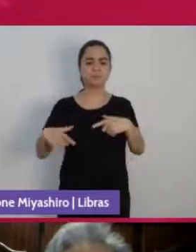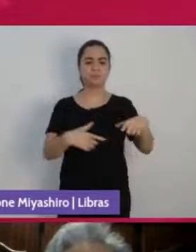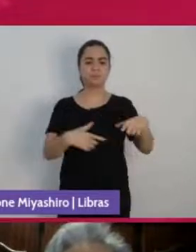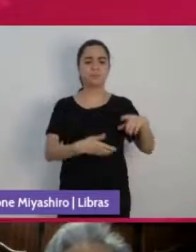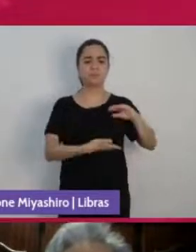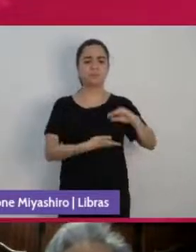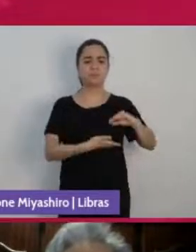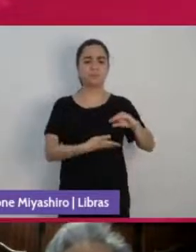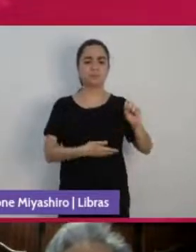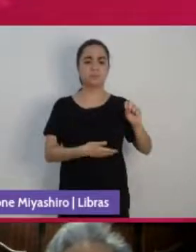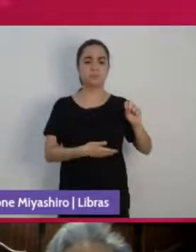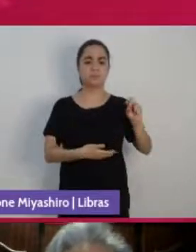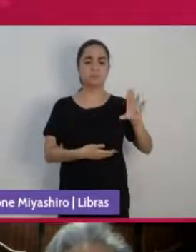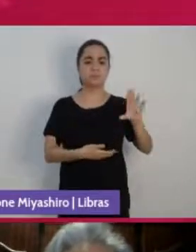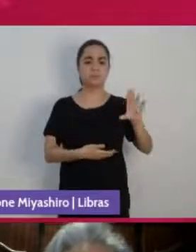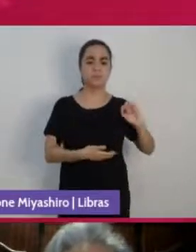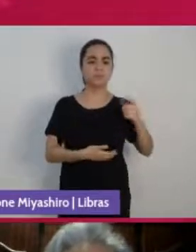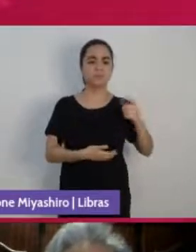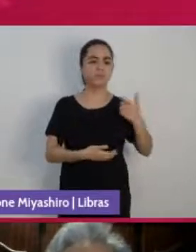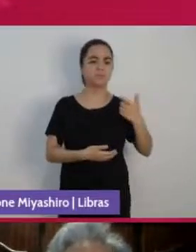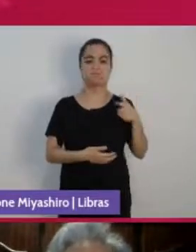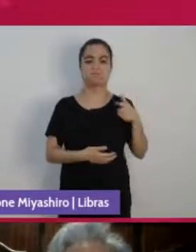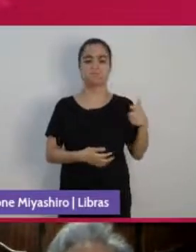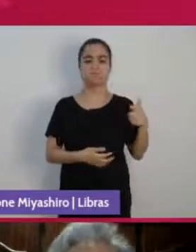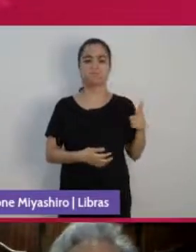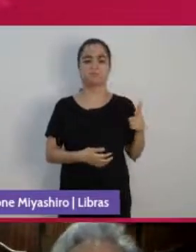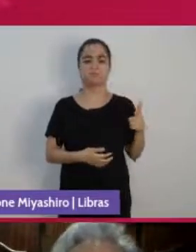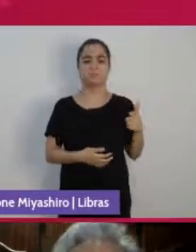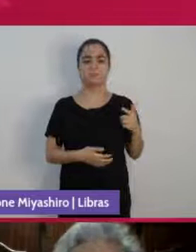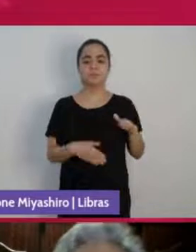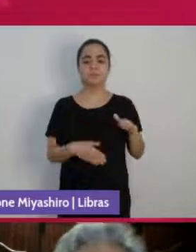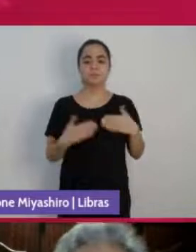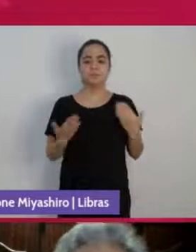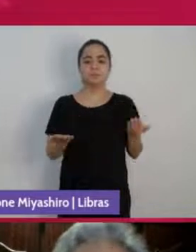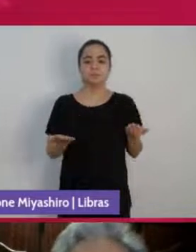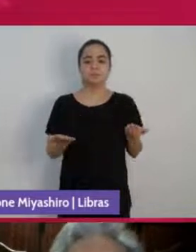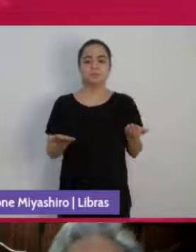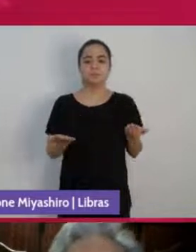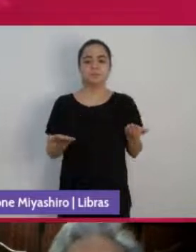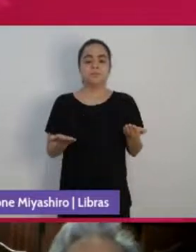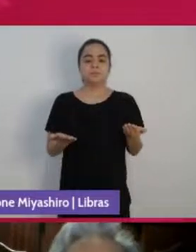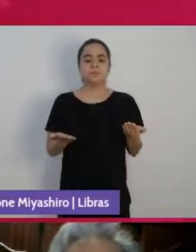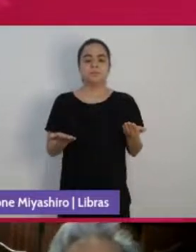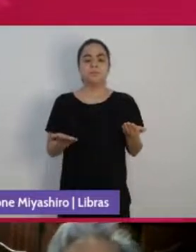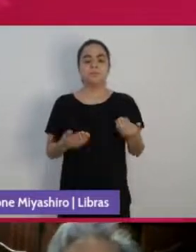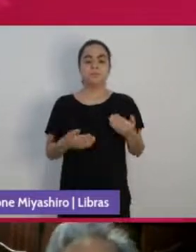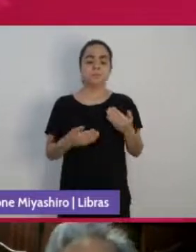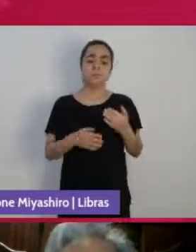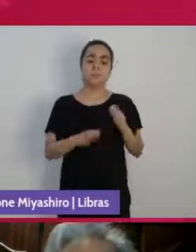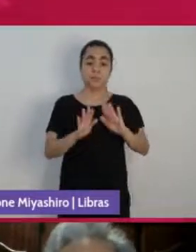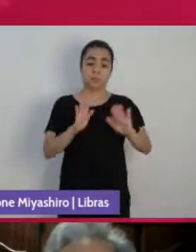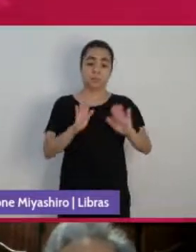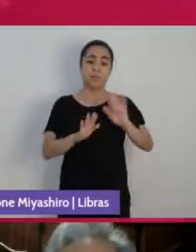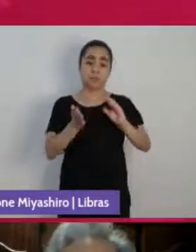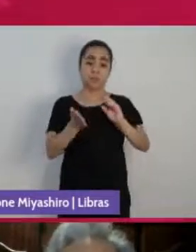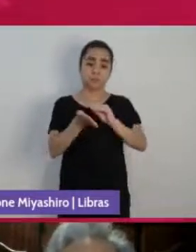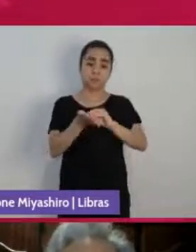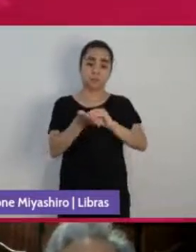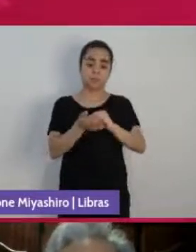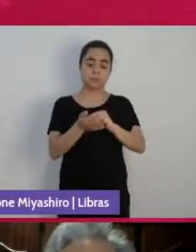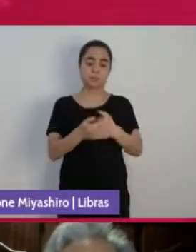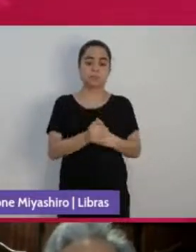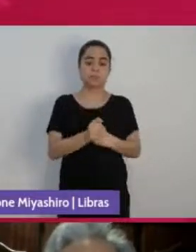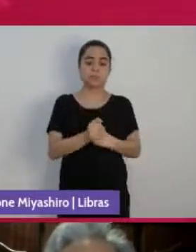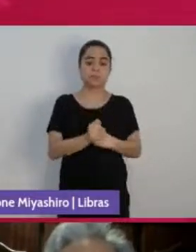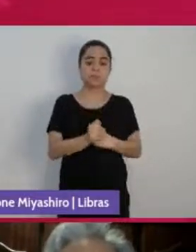inframamário? Não apareceu. Então, provavelmente faltou coisa aqui atrás. Então, se